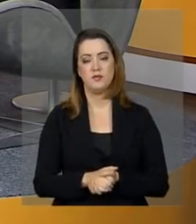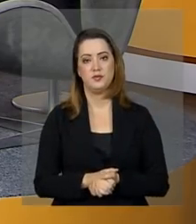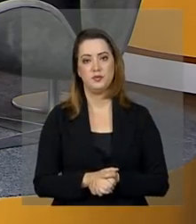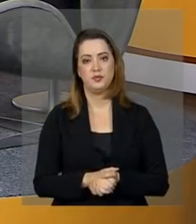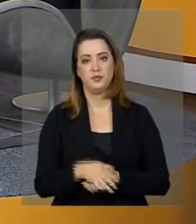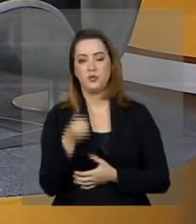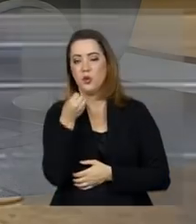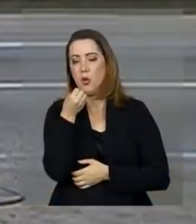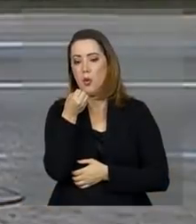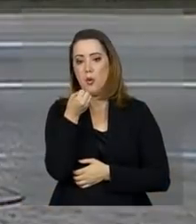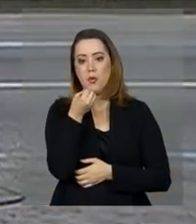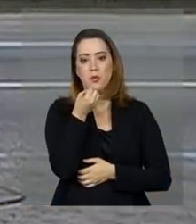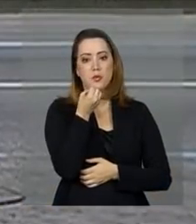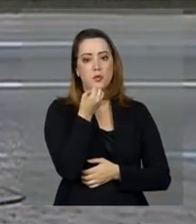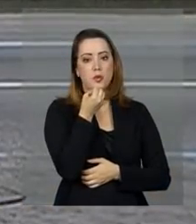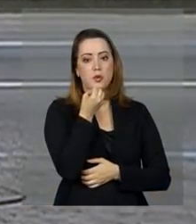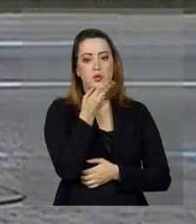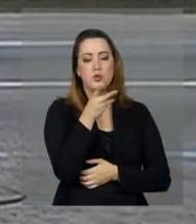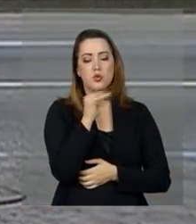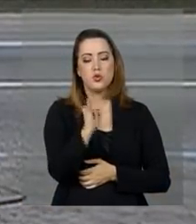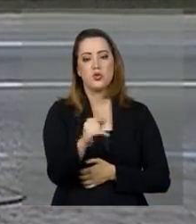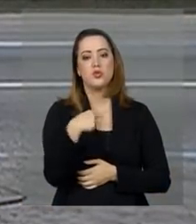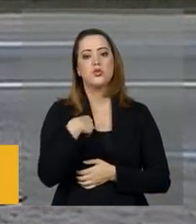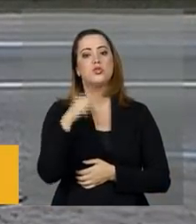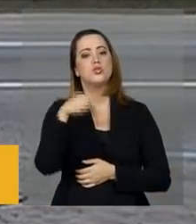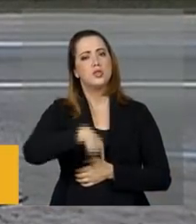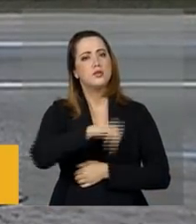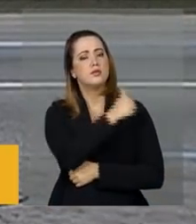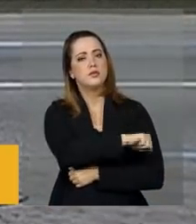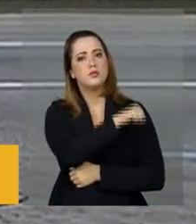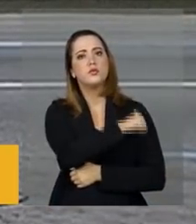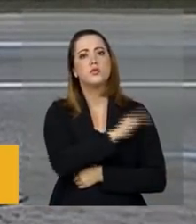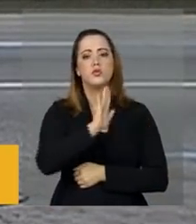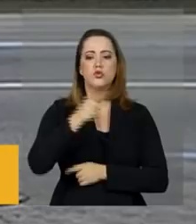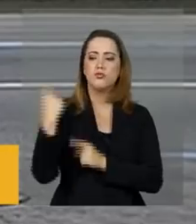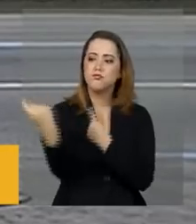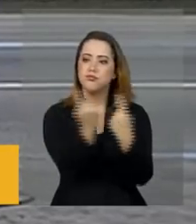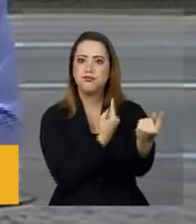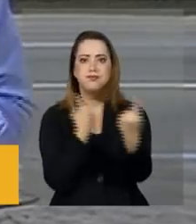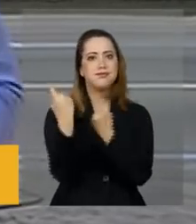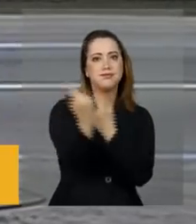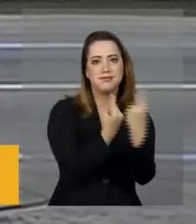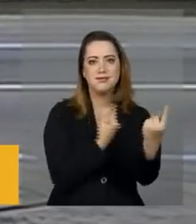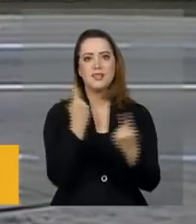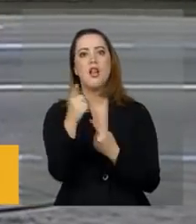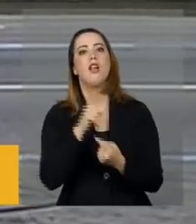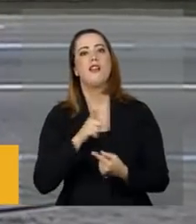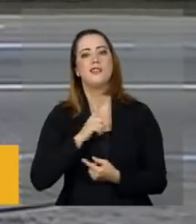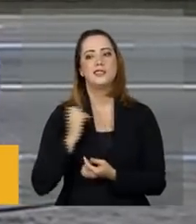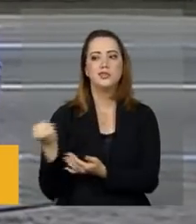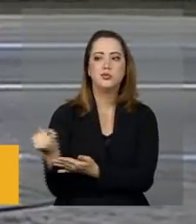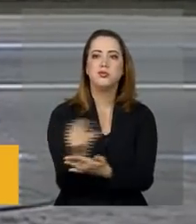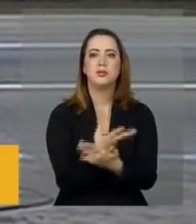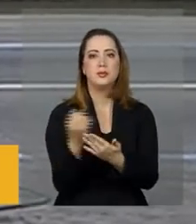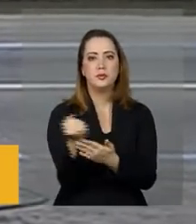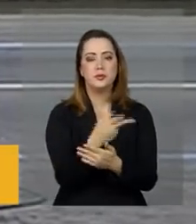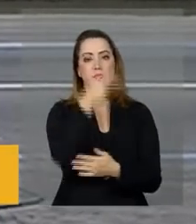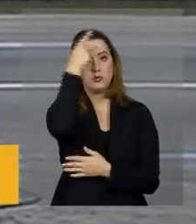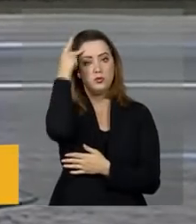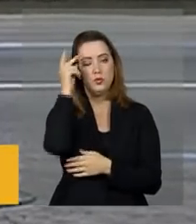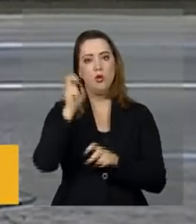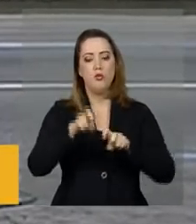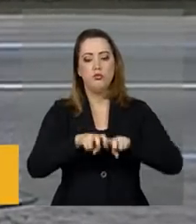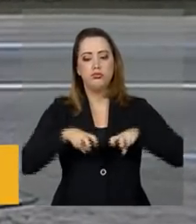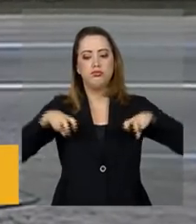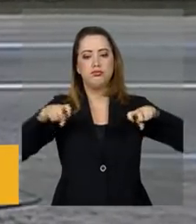Bom dia, Dani. Bom dia, Zé Luiz. Aqui no Rio de Janeiro, a movimentação já é grande, já tem muitas pessoas ocupando as arquibancadas aqui